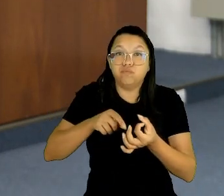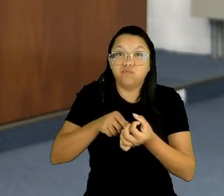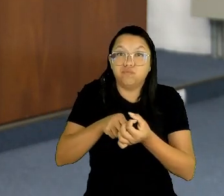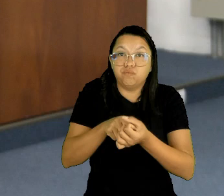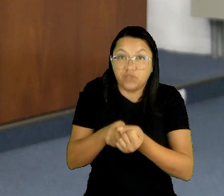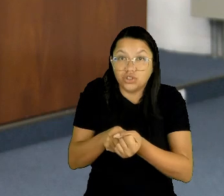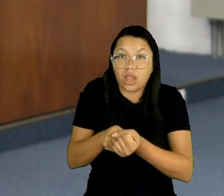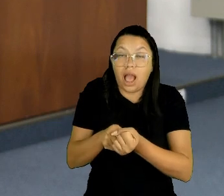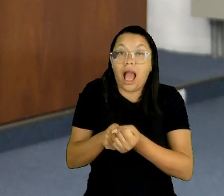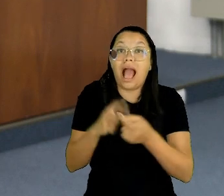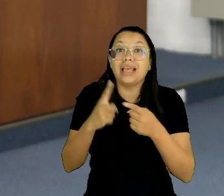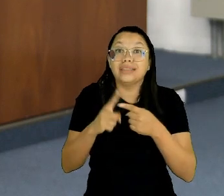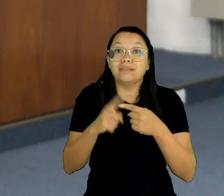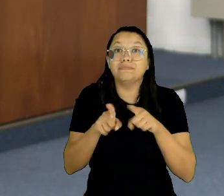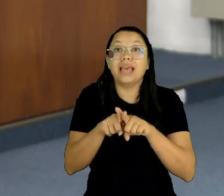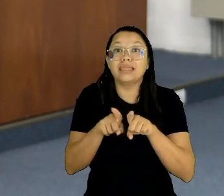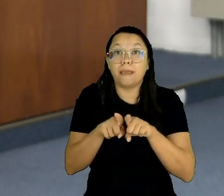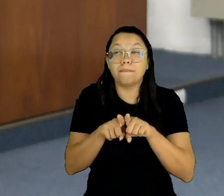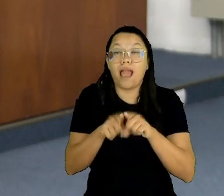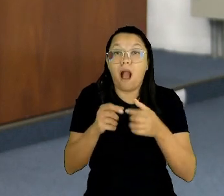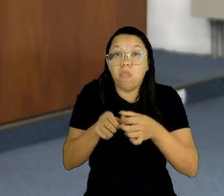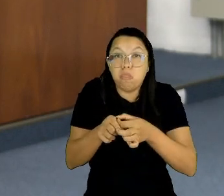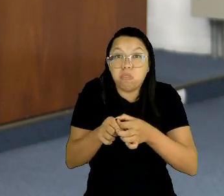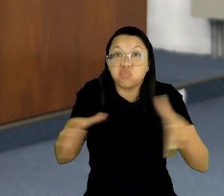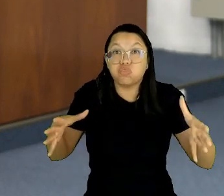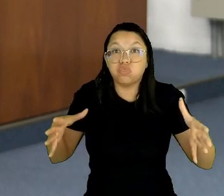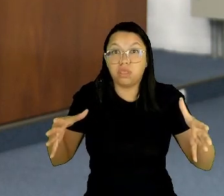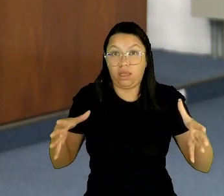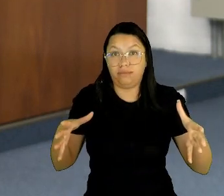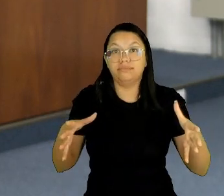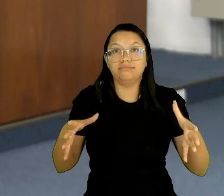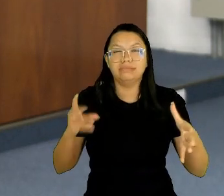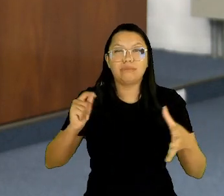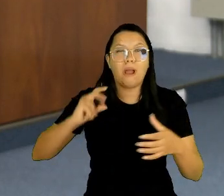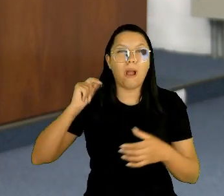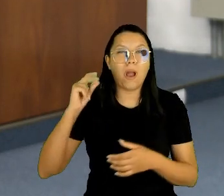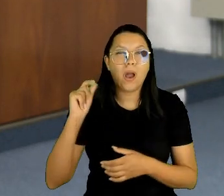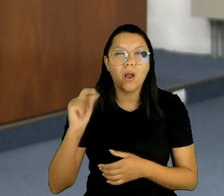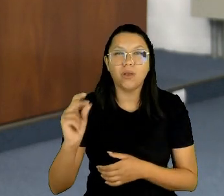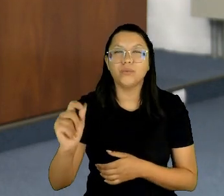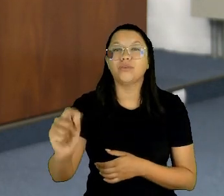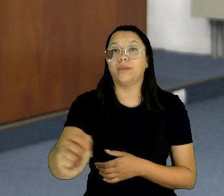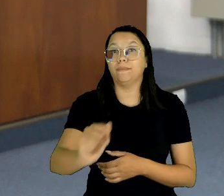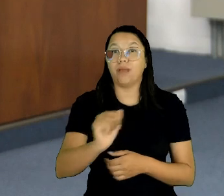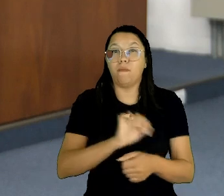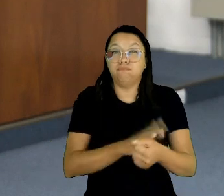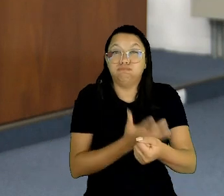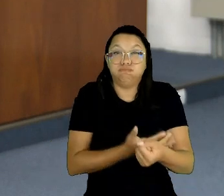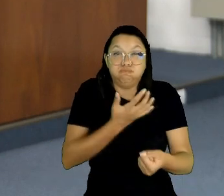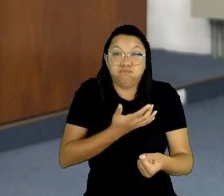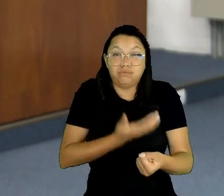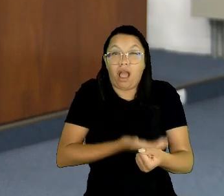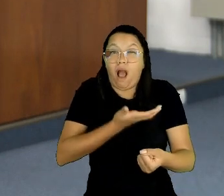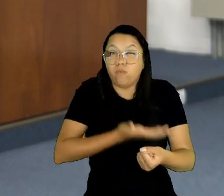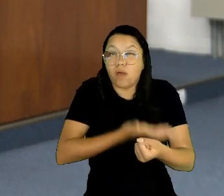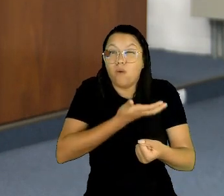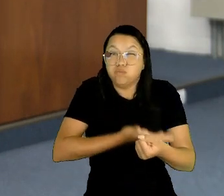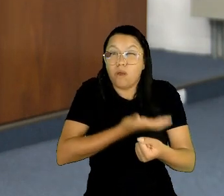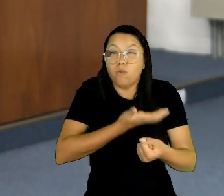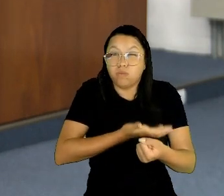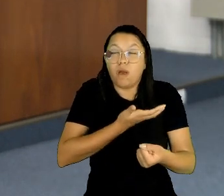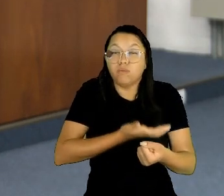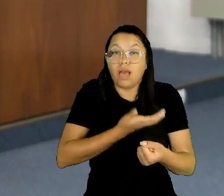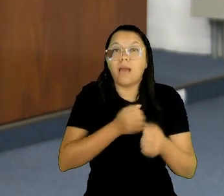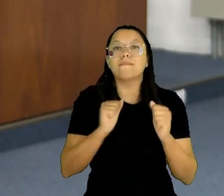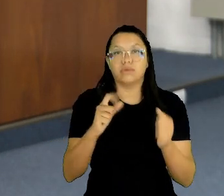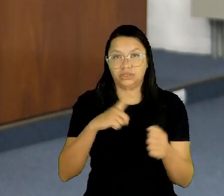se romper. Se o paciente tem a pressão crônica elevada por muito tempo, essa pressão alta pode acabar rompendo um vasinho e é